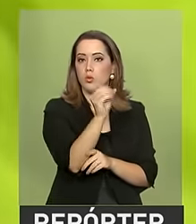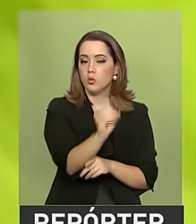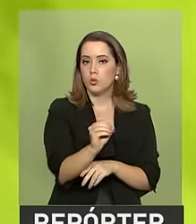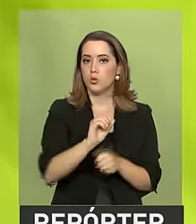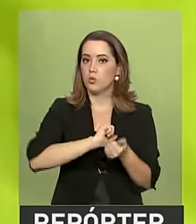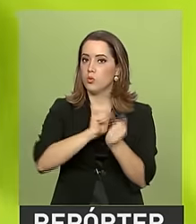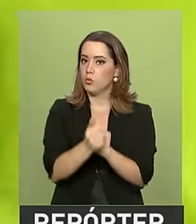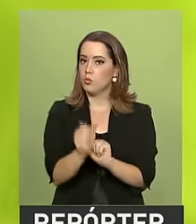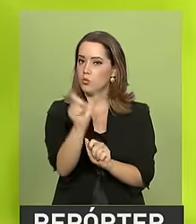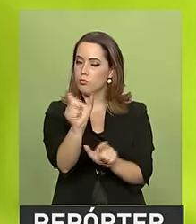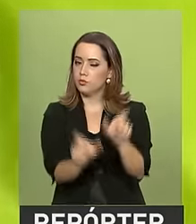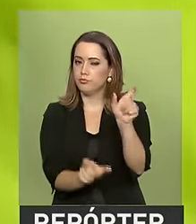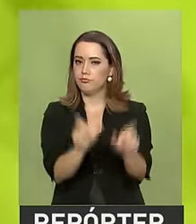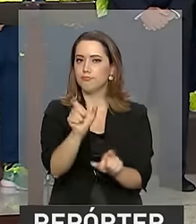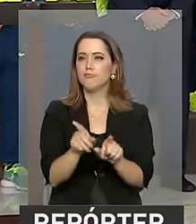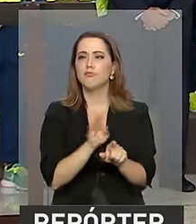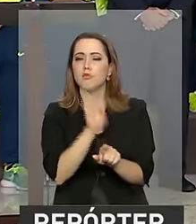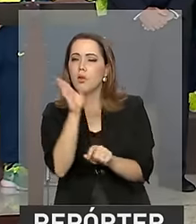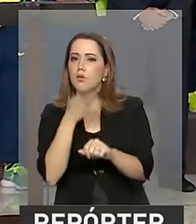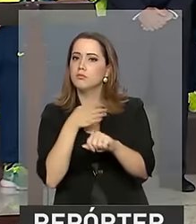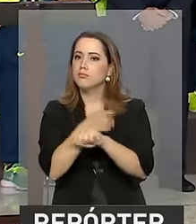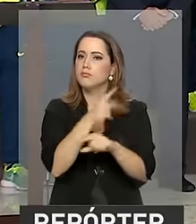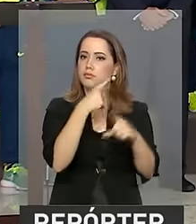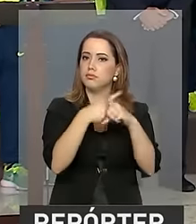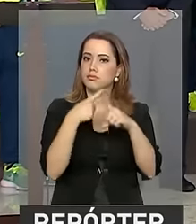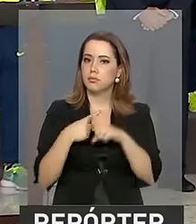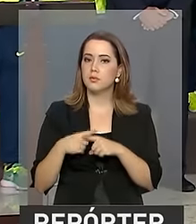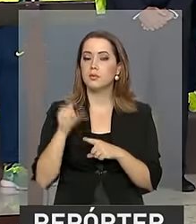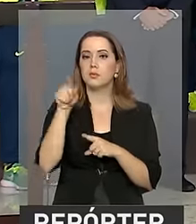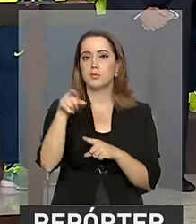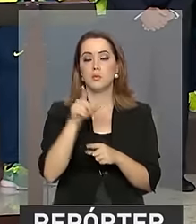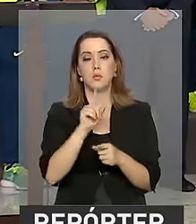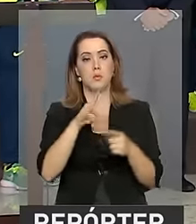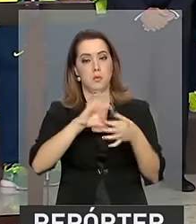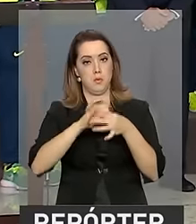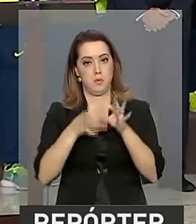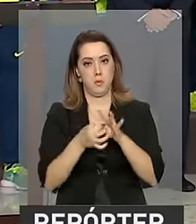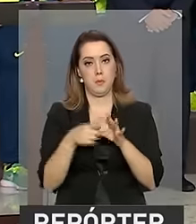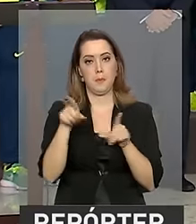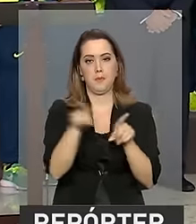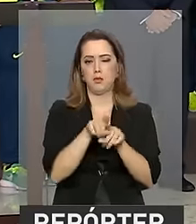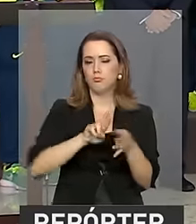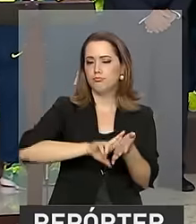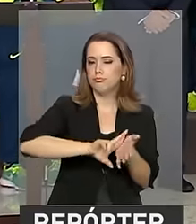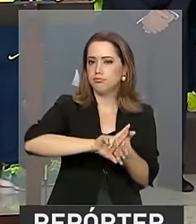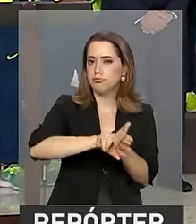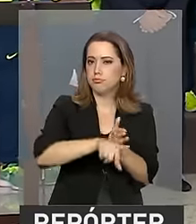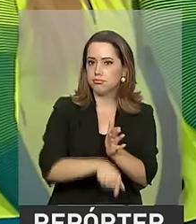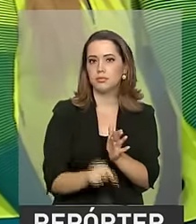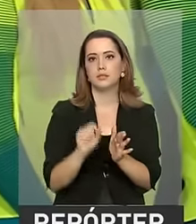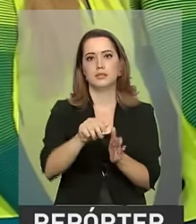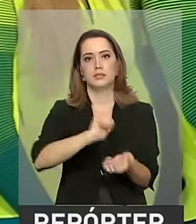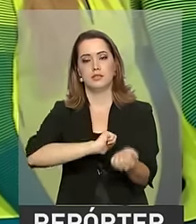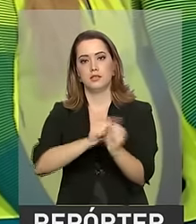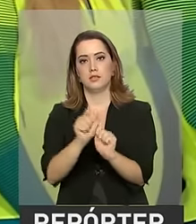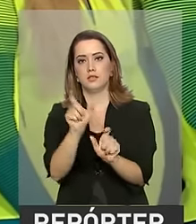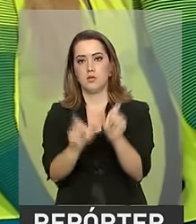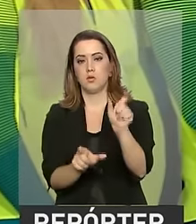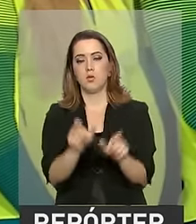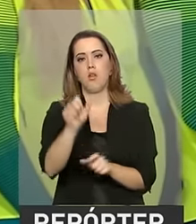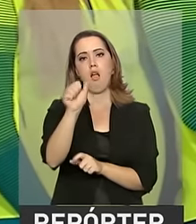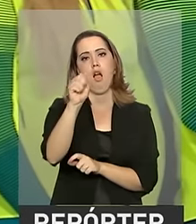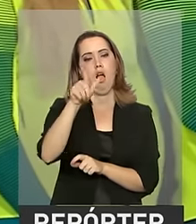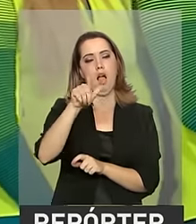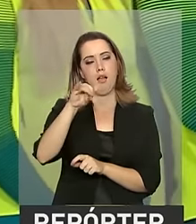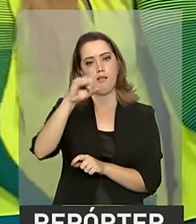que participaram dos jogos no Rio de Janeiro além da Martini da caena que também estiveram aqui também passaram aqui pelo Palácio do Planalto Alisson e